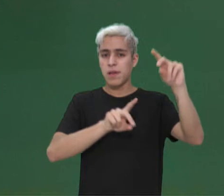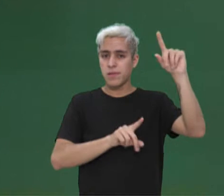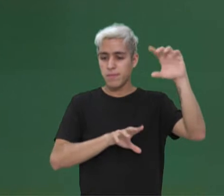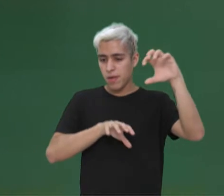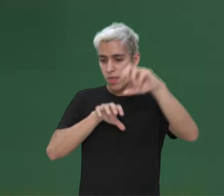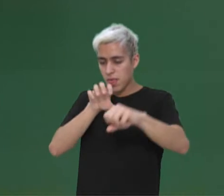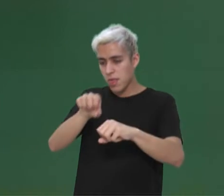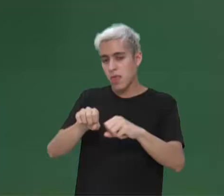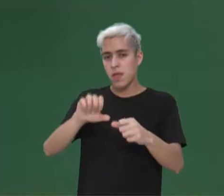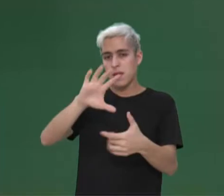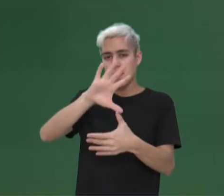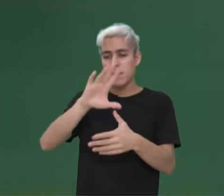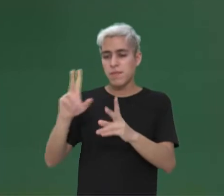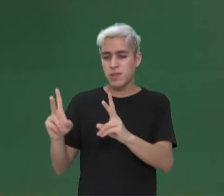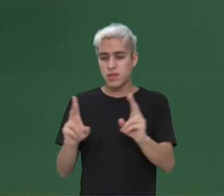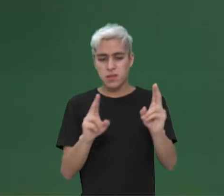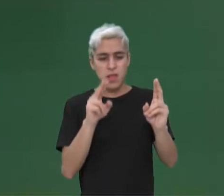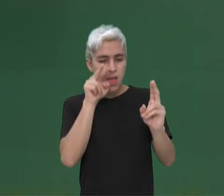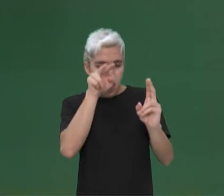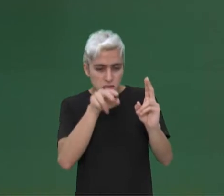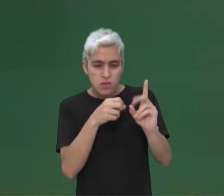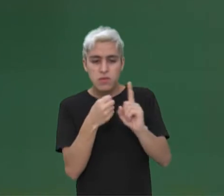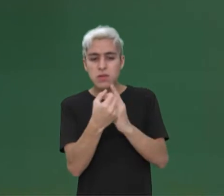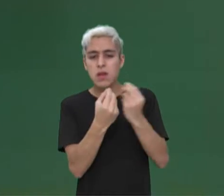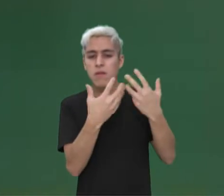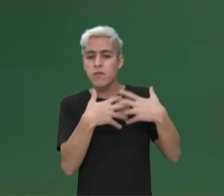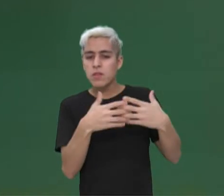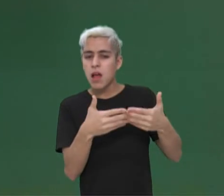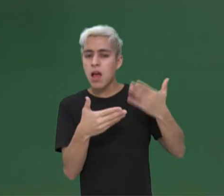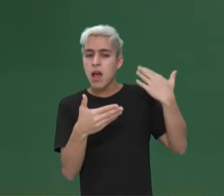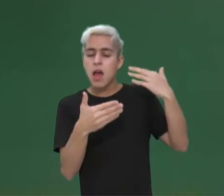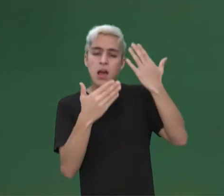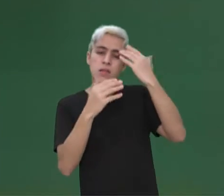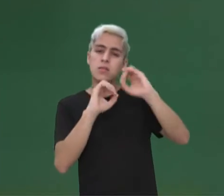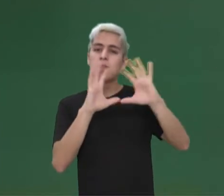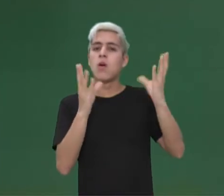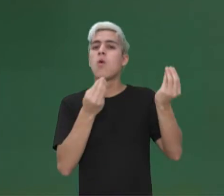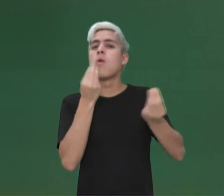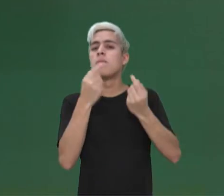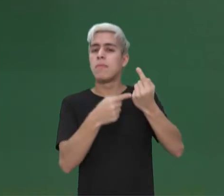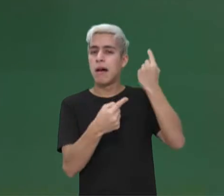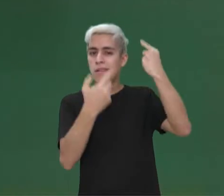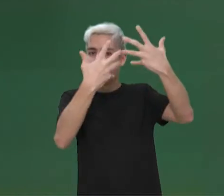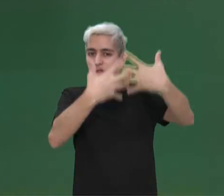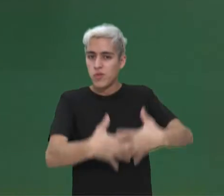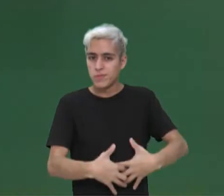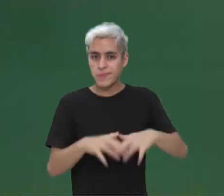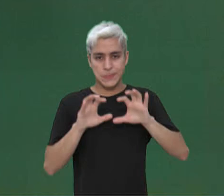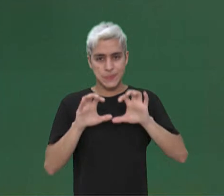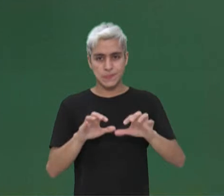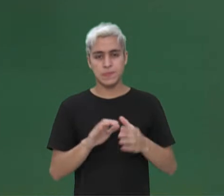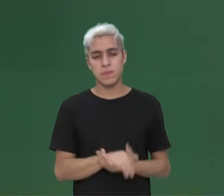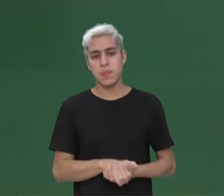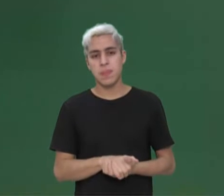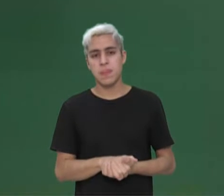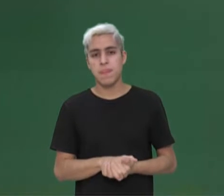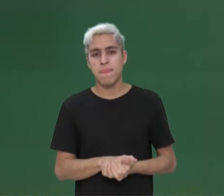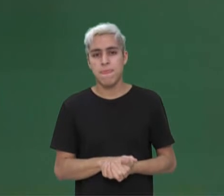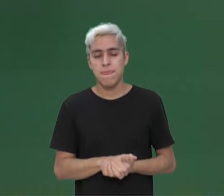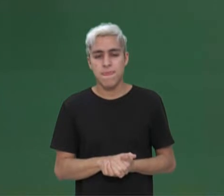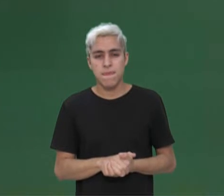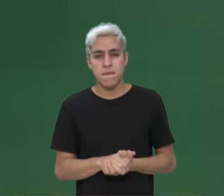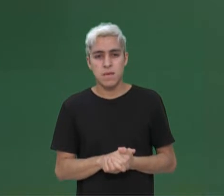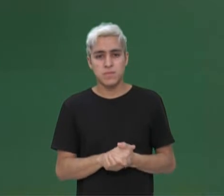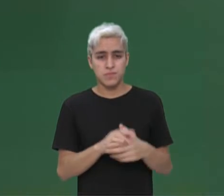esse recorte social, essa pirâmide social, para entender então como funcionava essa sociedade. Já que falamos